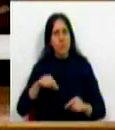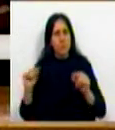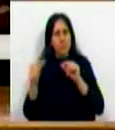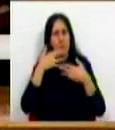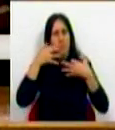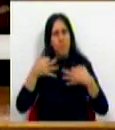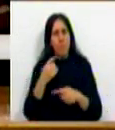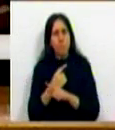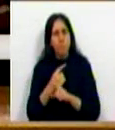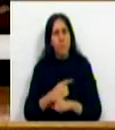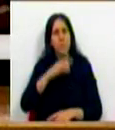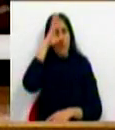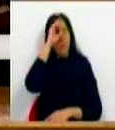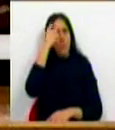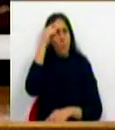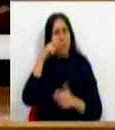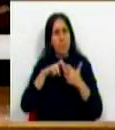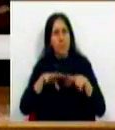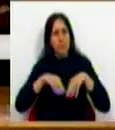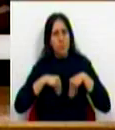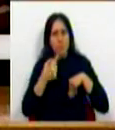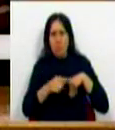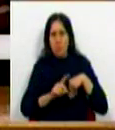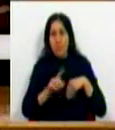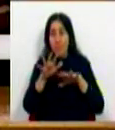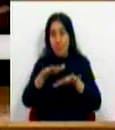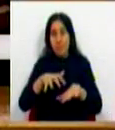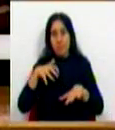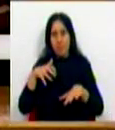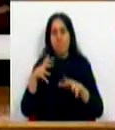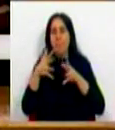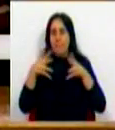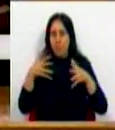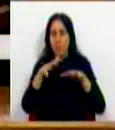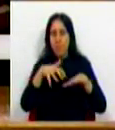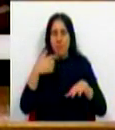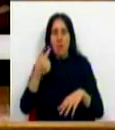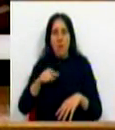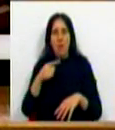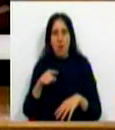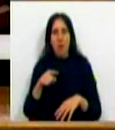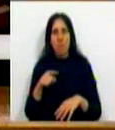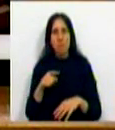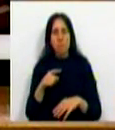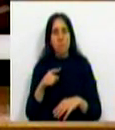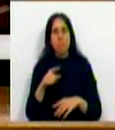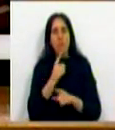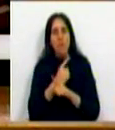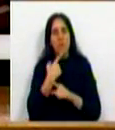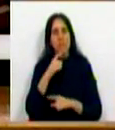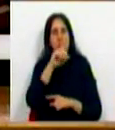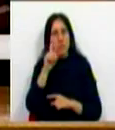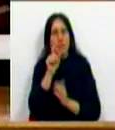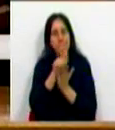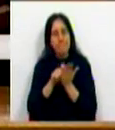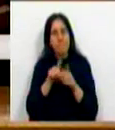também que não há só um governo que assume este problema. Nesta Assembleia há uma maioria parlamentar que sustenta a presença destas questões na